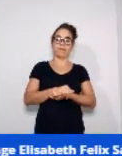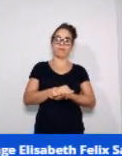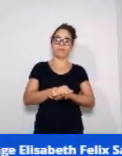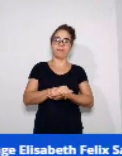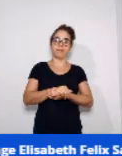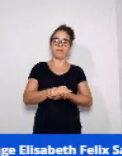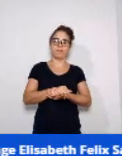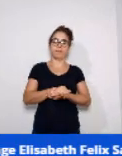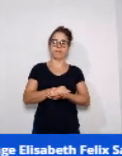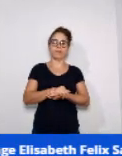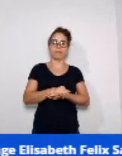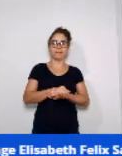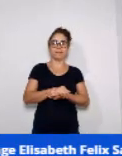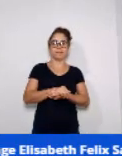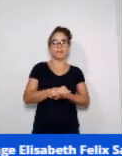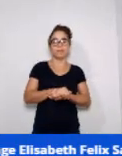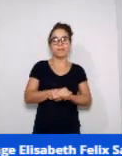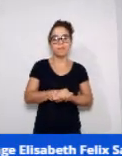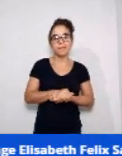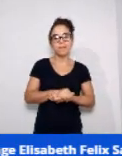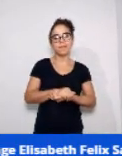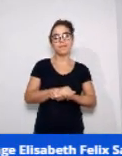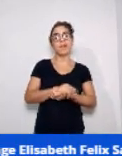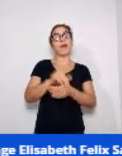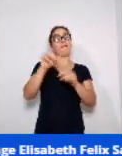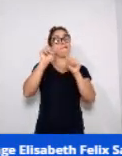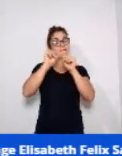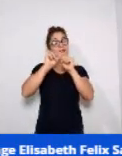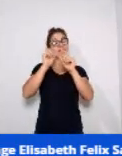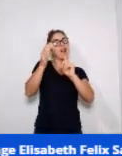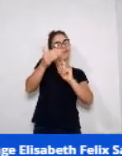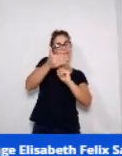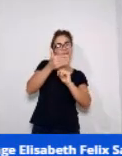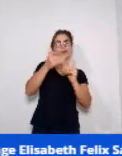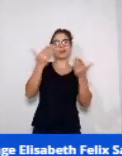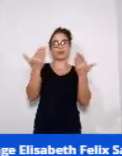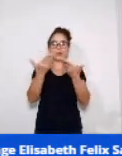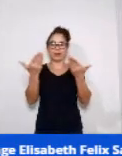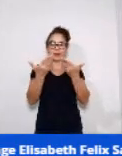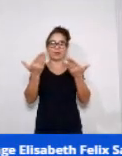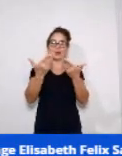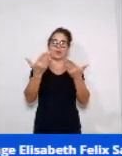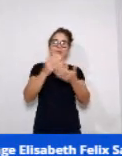Do 5º ano, vamos fazer a acolhida de hoje?